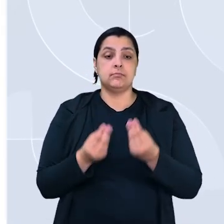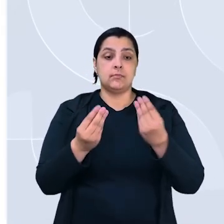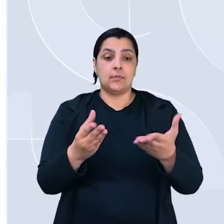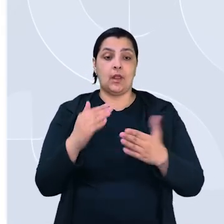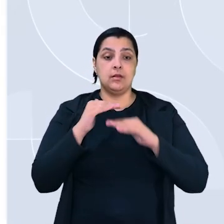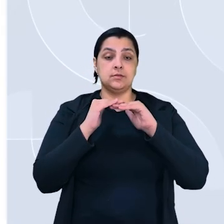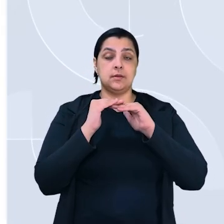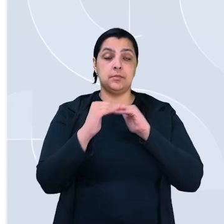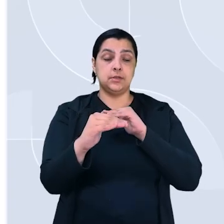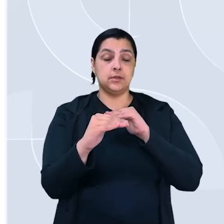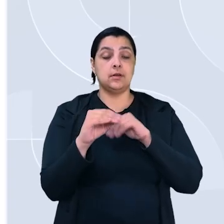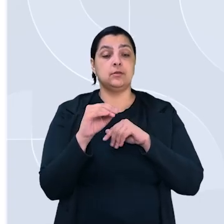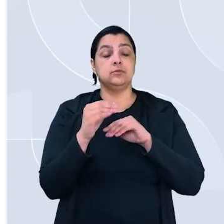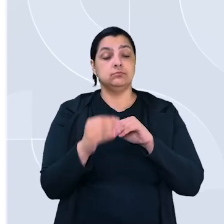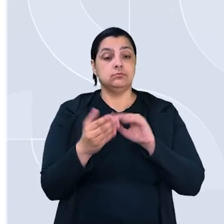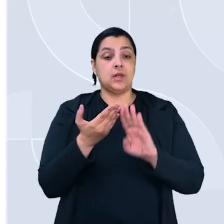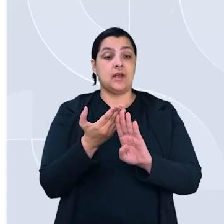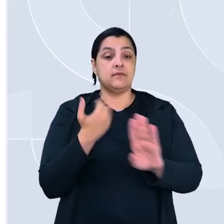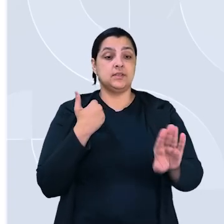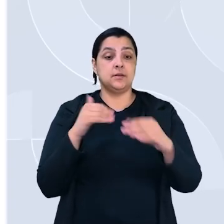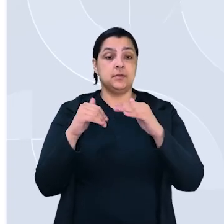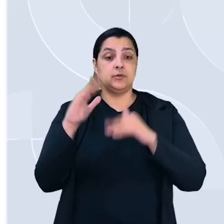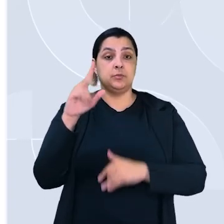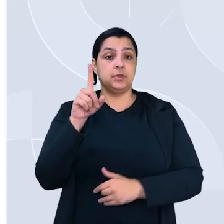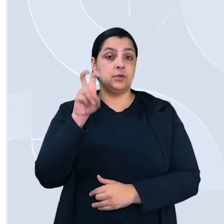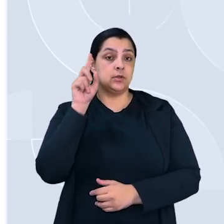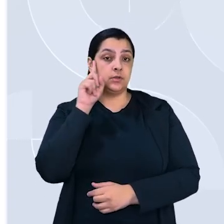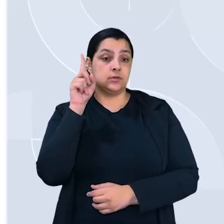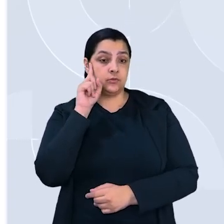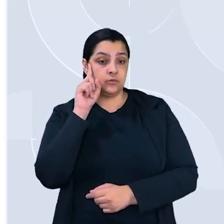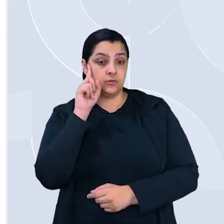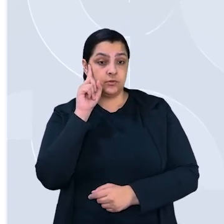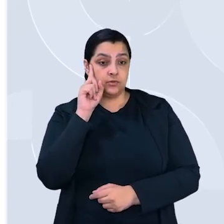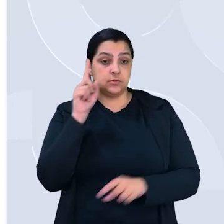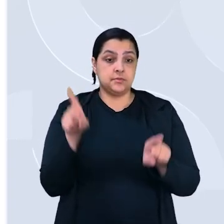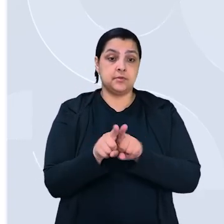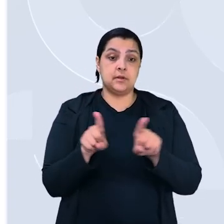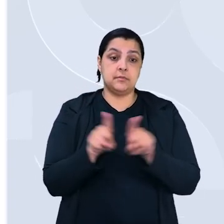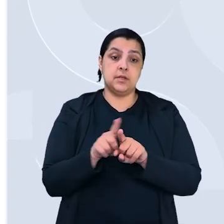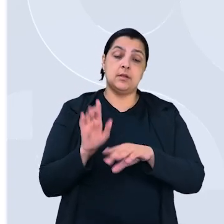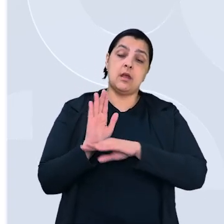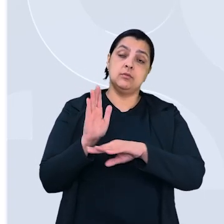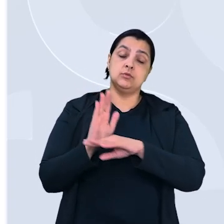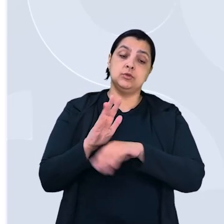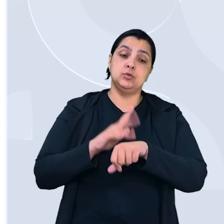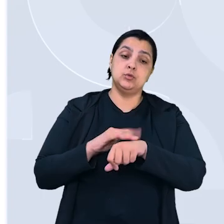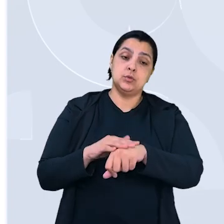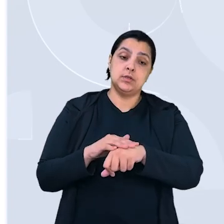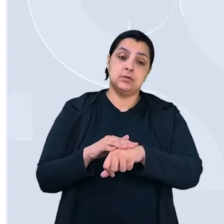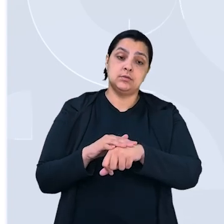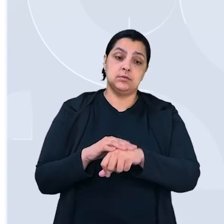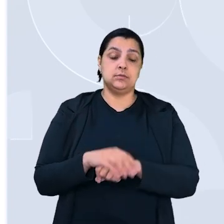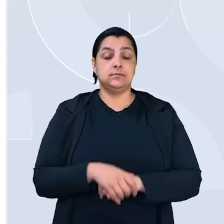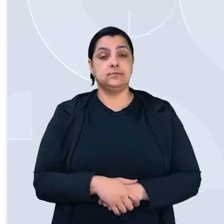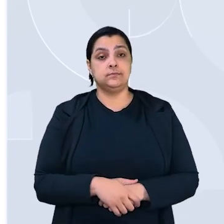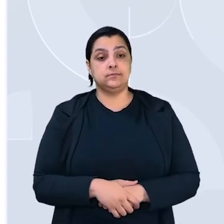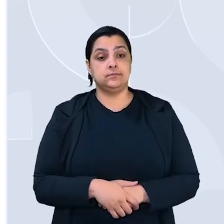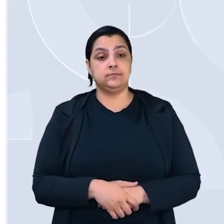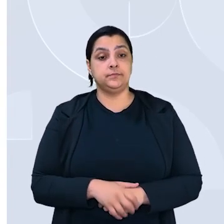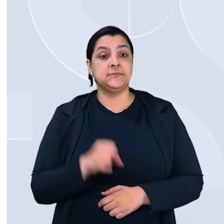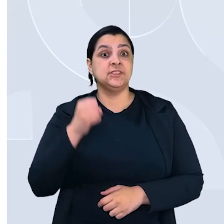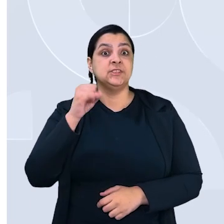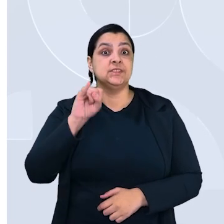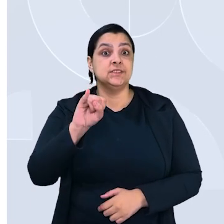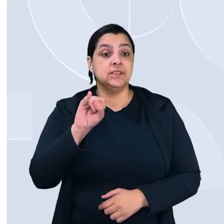pressupostos para a concessão da estabilidade o afastamento superior a 15 dias e o recebimento do auxílio-doença